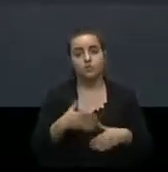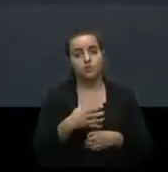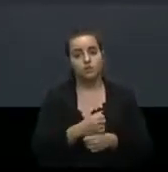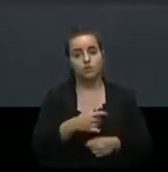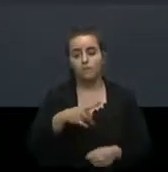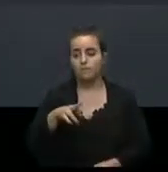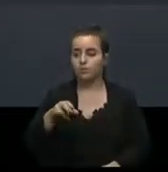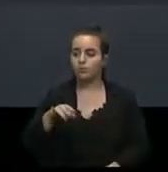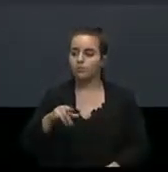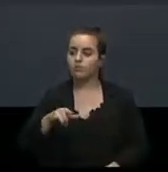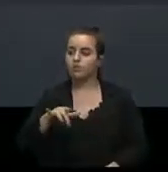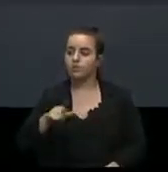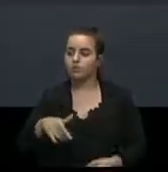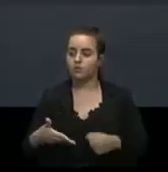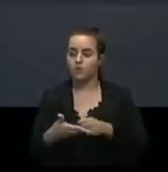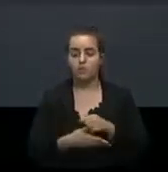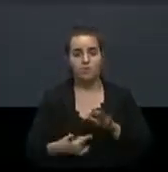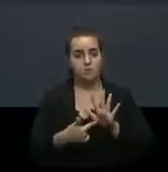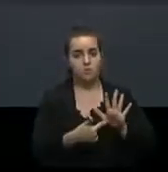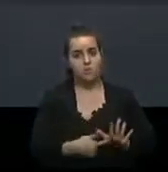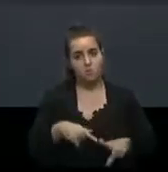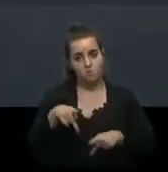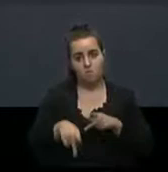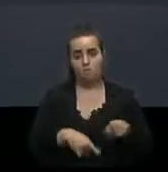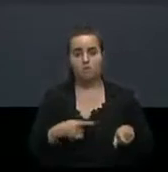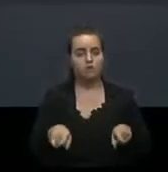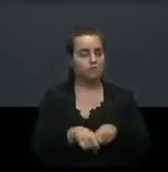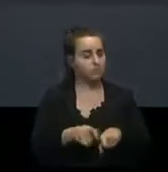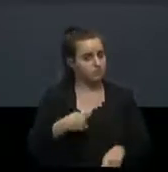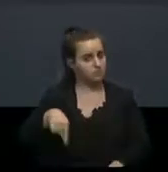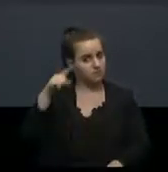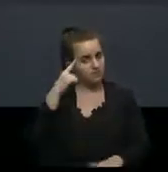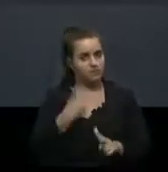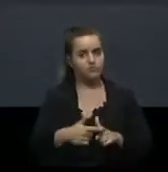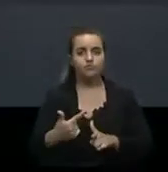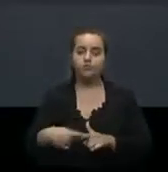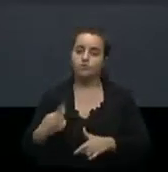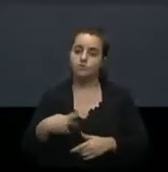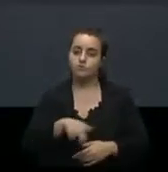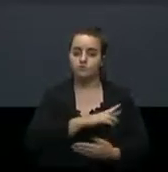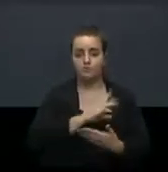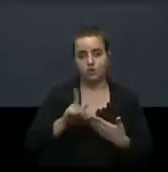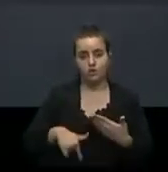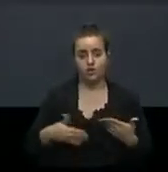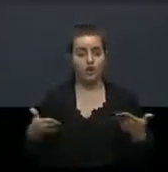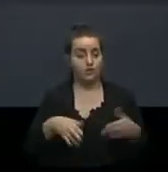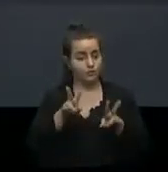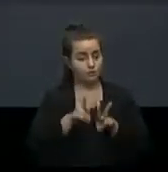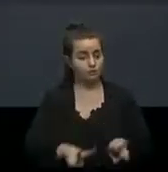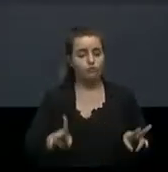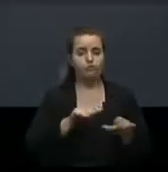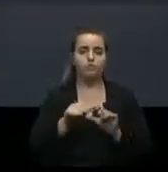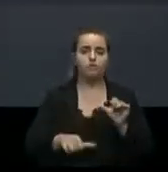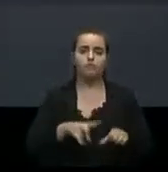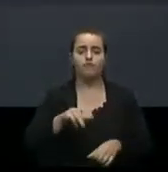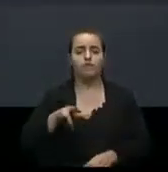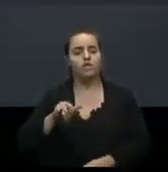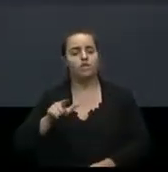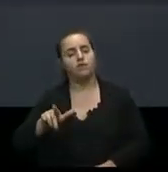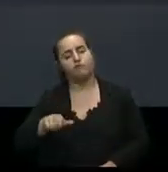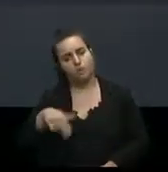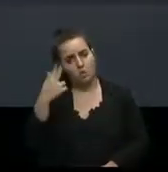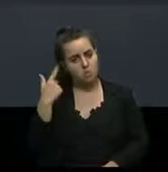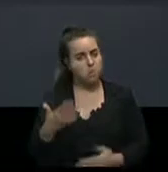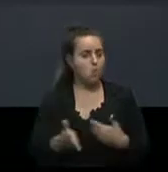probabilidade, tomando por base uma amostra populacional e considerando a distribuição de suas variáveis. Viu como transformar variáveis